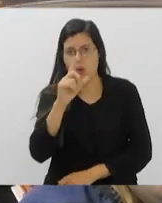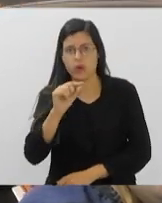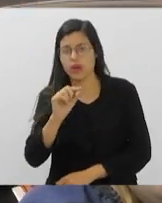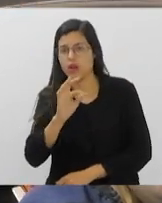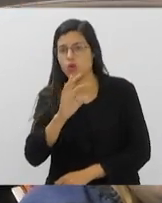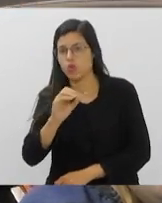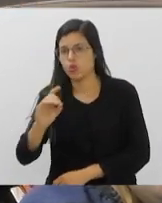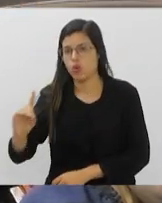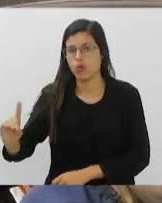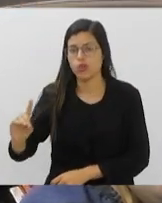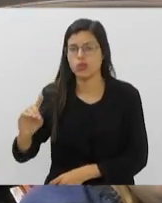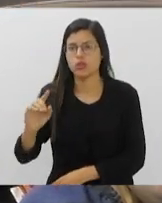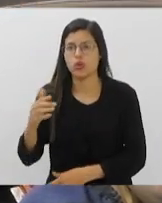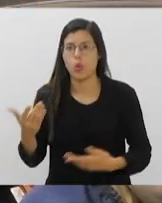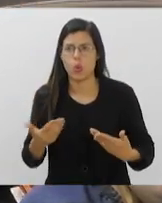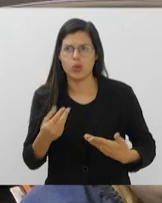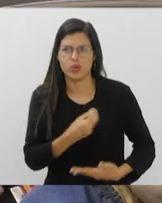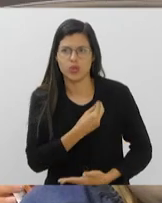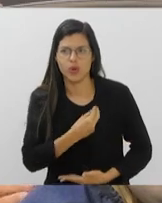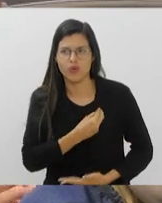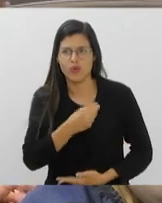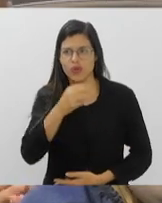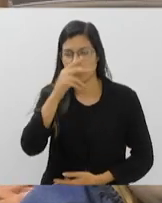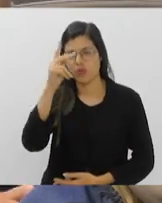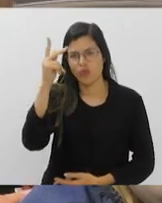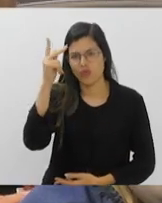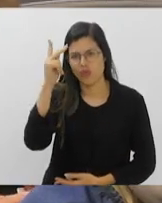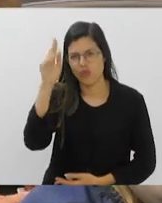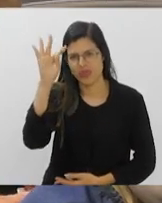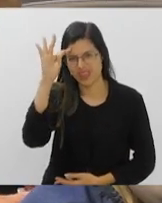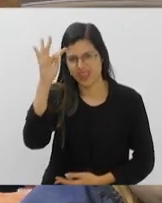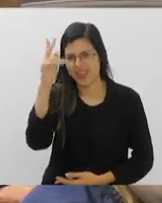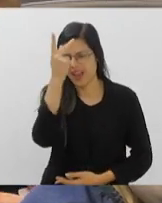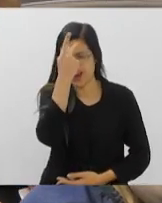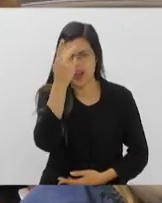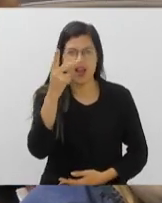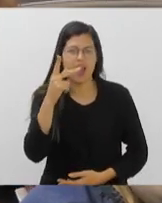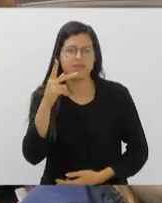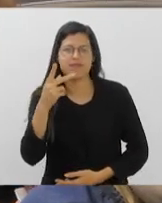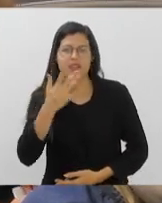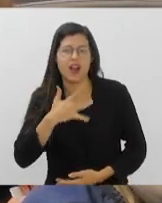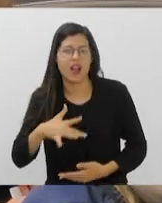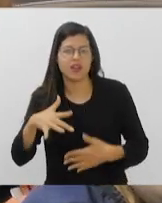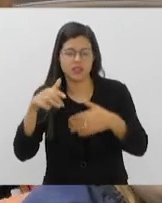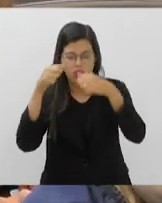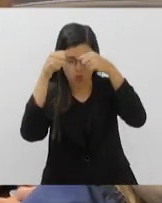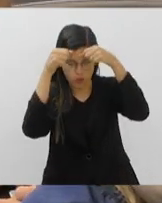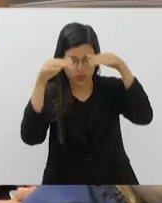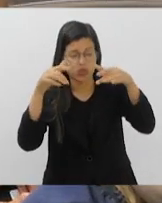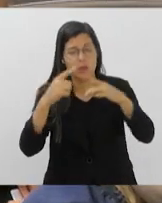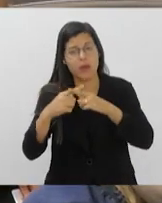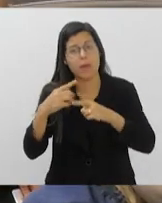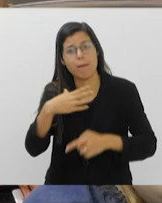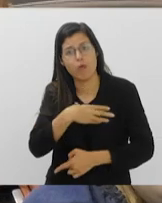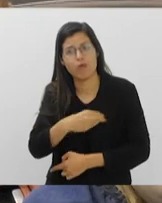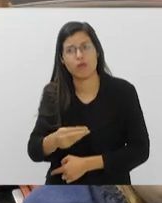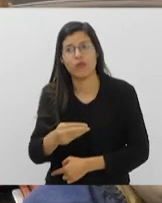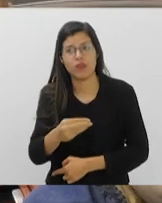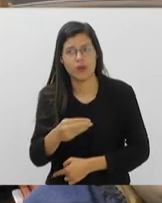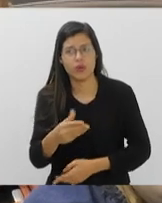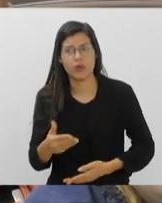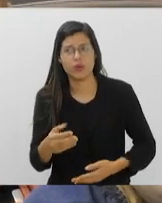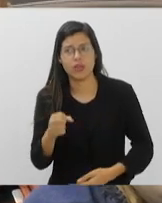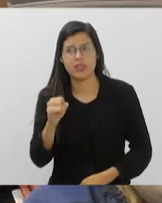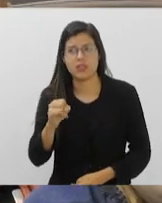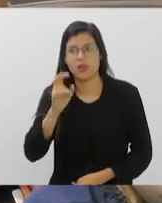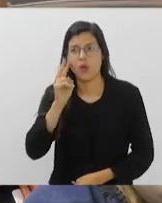casa hoje eu vivo com TDH eu vivo com com a criança com autismo porque é o meu filho só que se se eu fosse